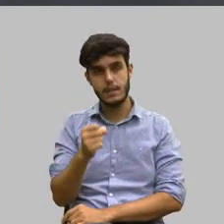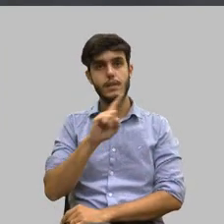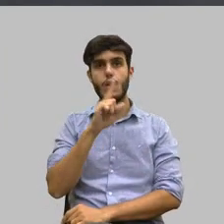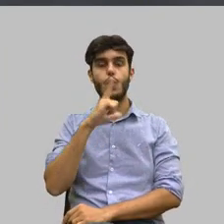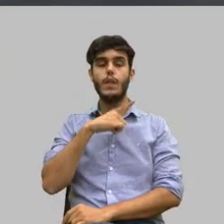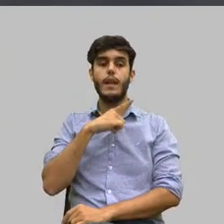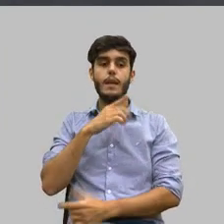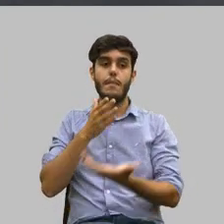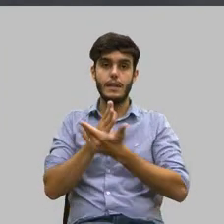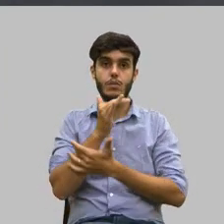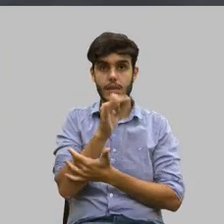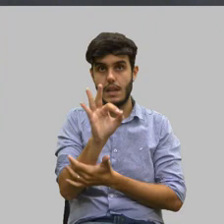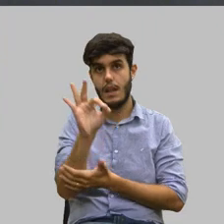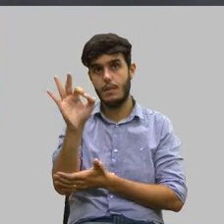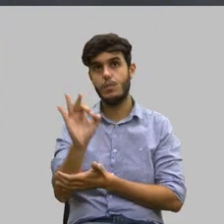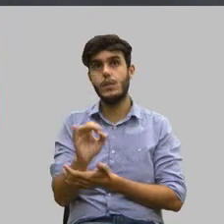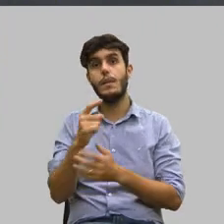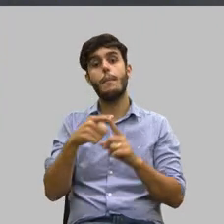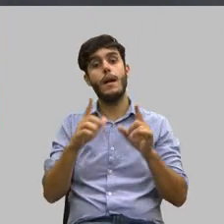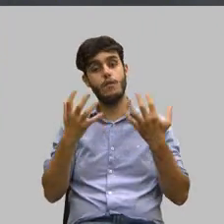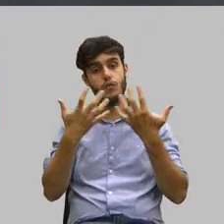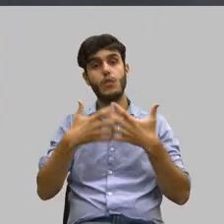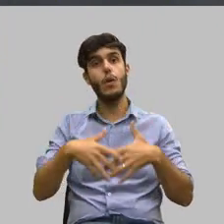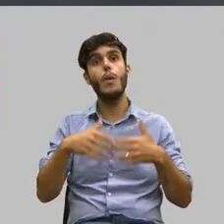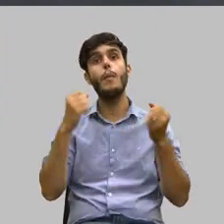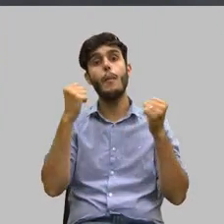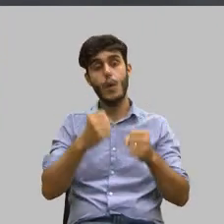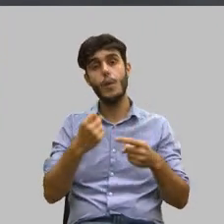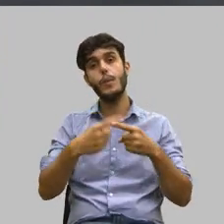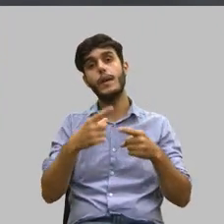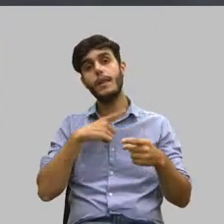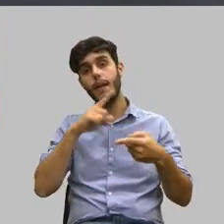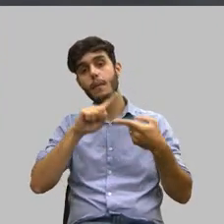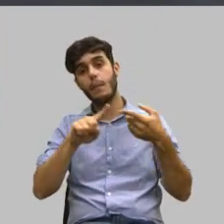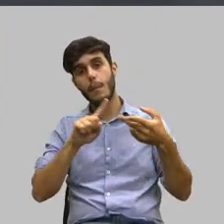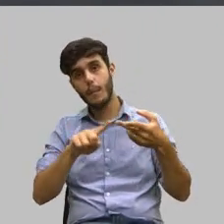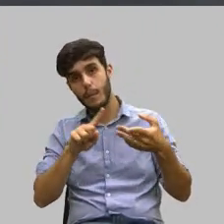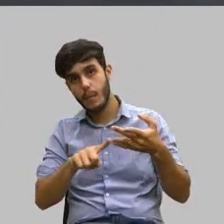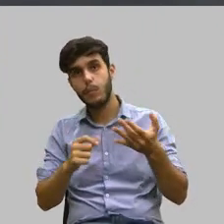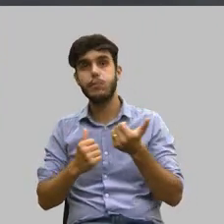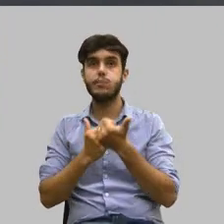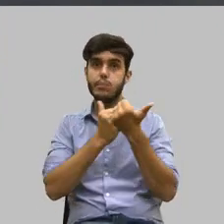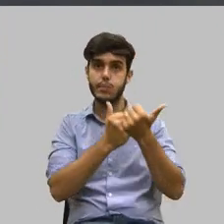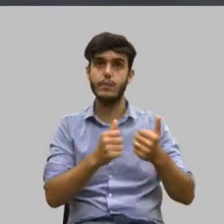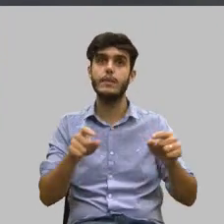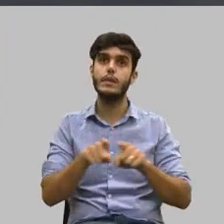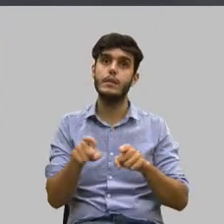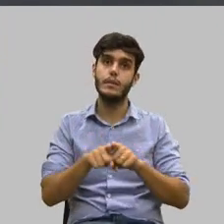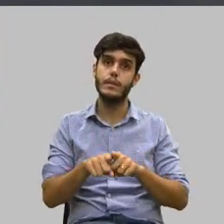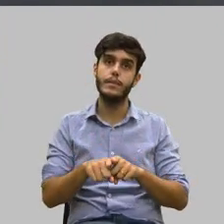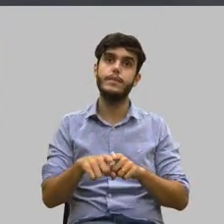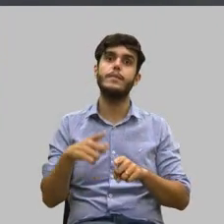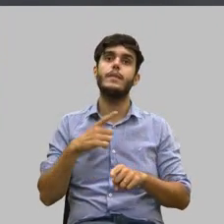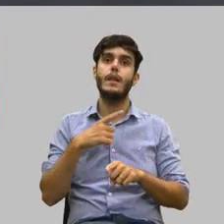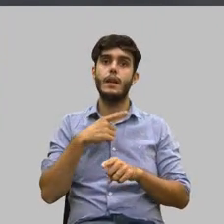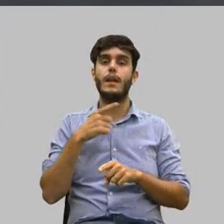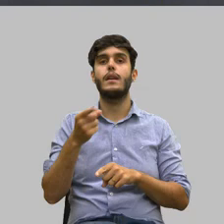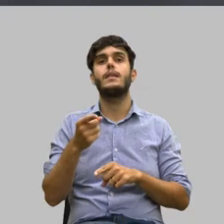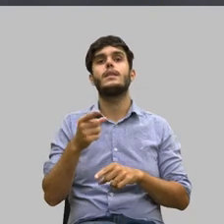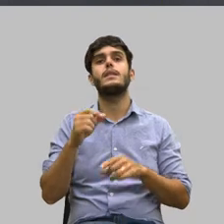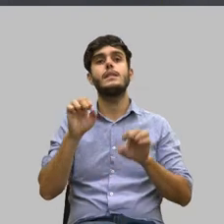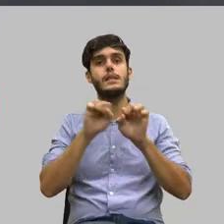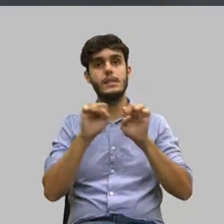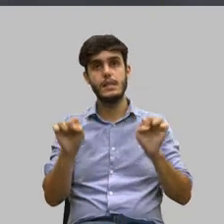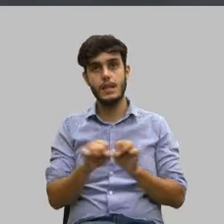não são impeditivos de funcionamento por nenhum tipo de benefício outra questão única e exclusivamente porque eles dispõe de sistemas